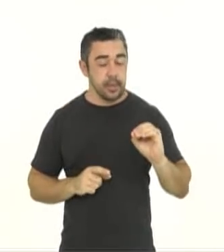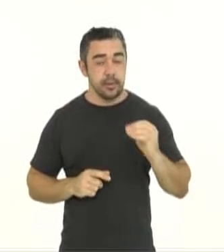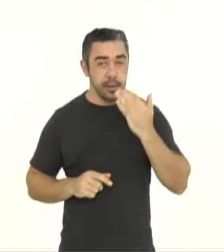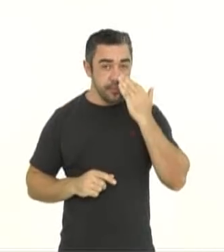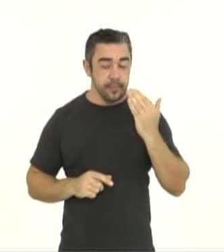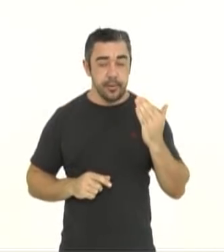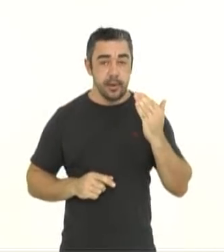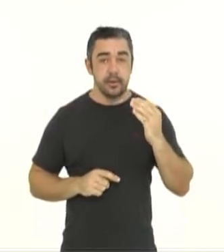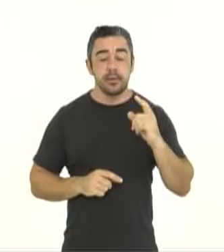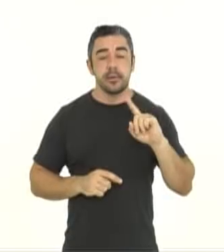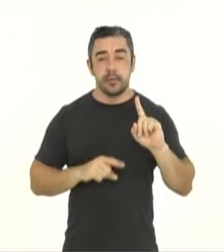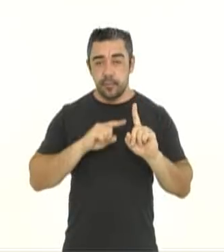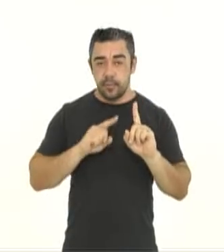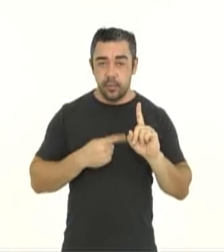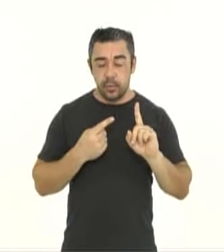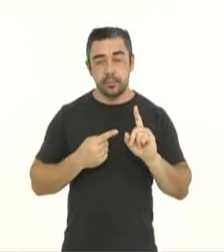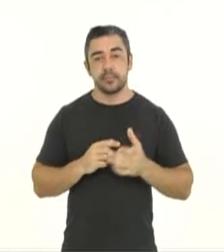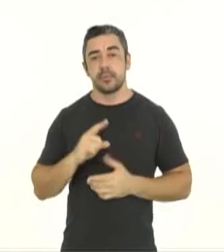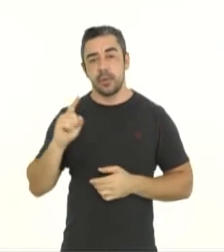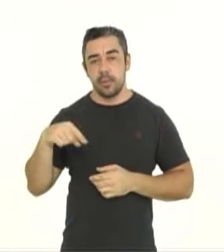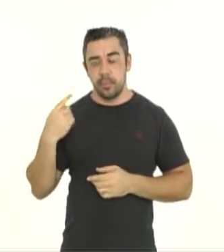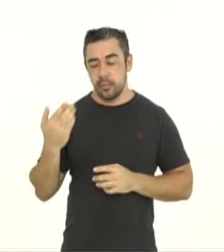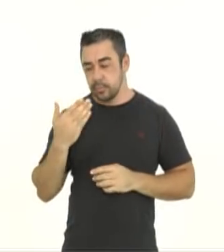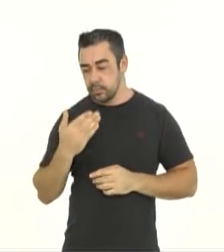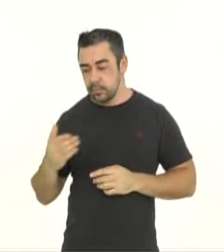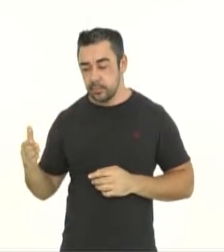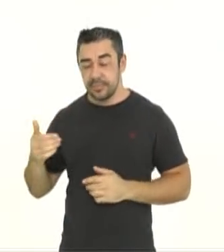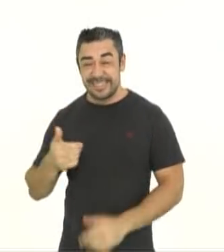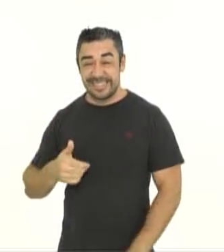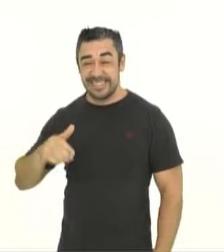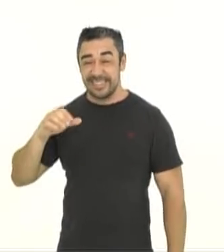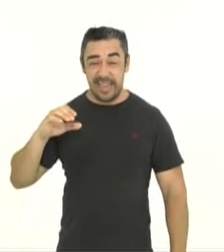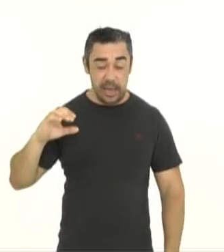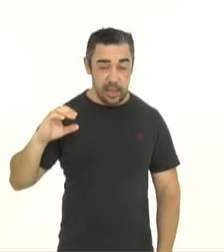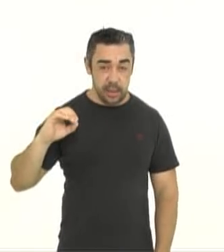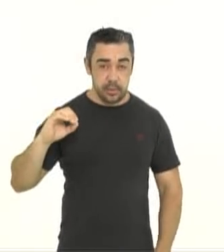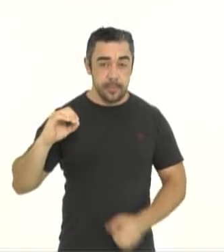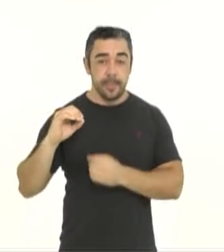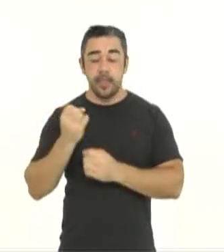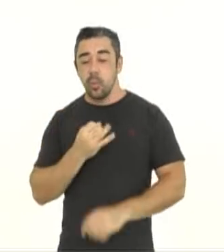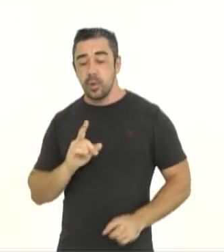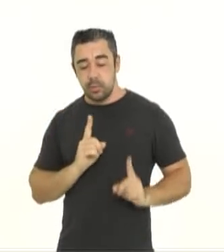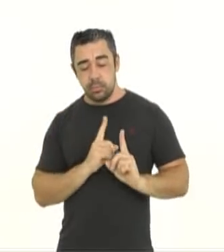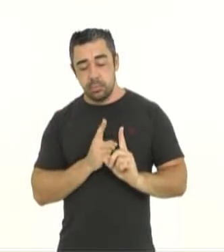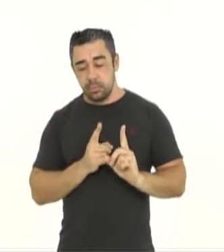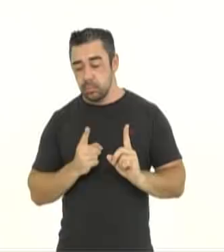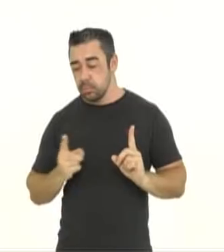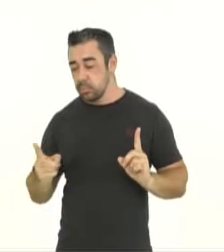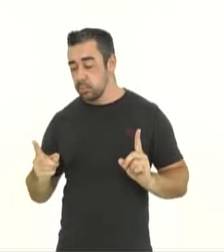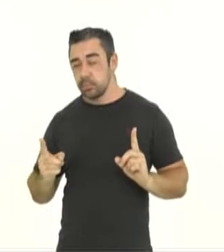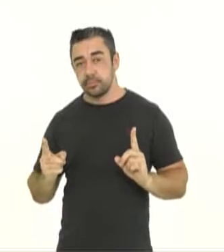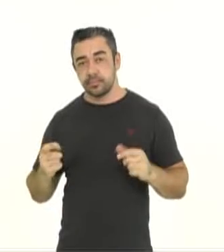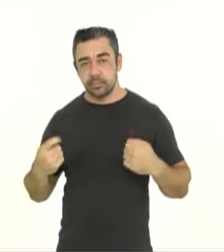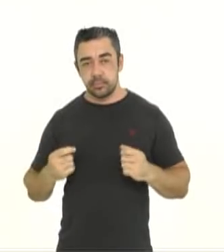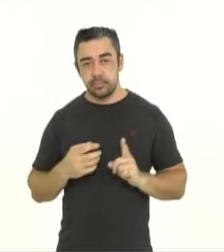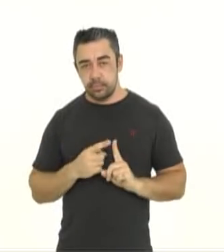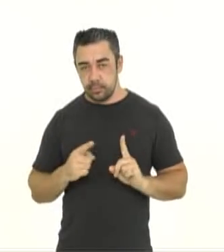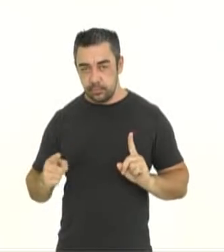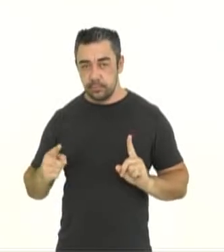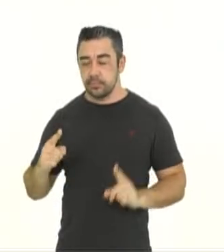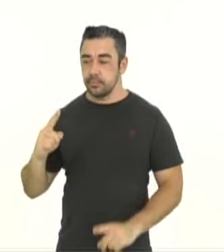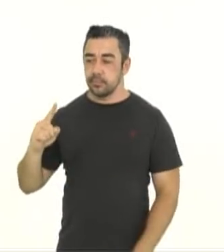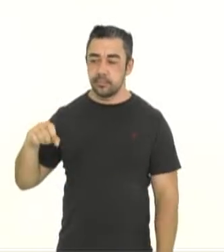da vírgula. Depois, coloca no expoente da potência 10 o número de casas decimais que tivemos que andar com